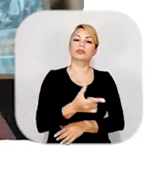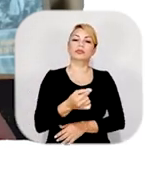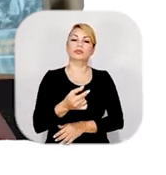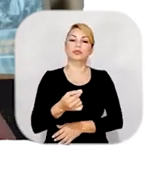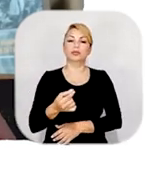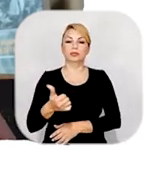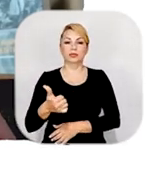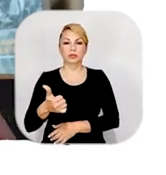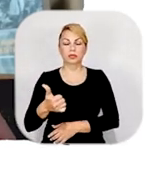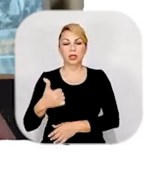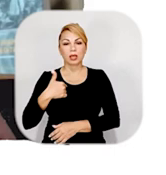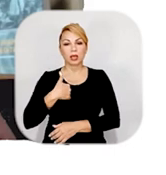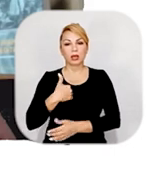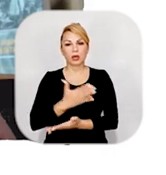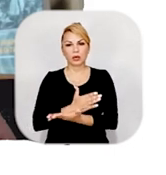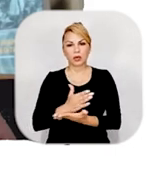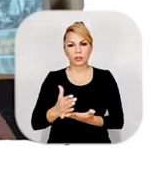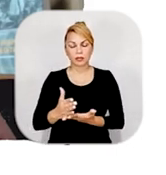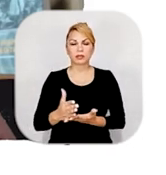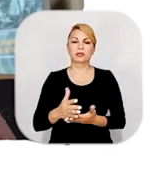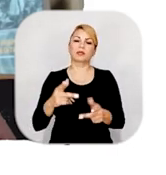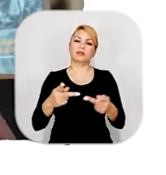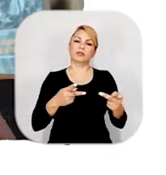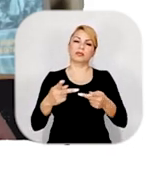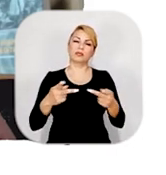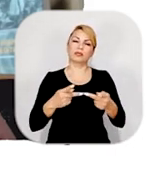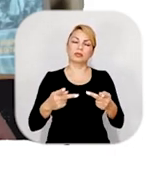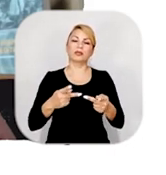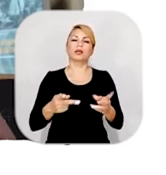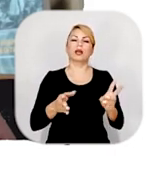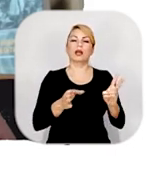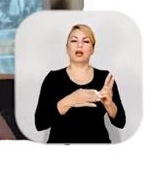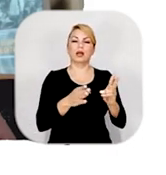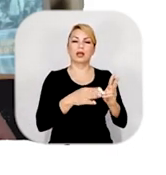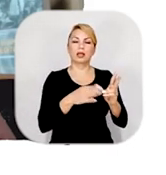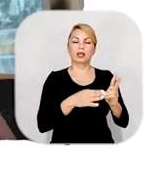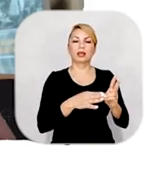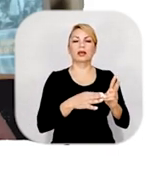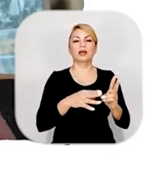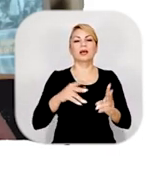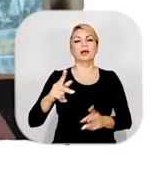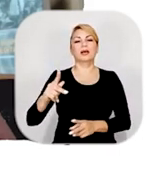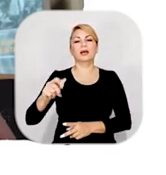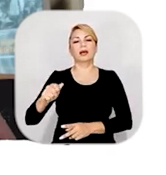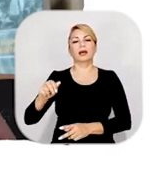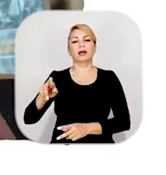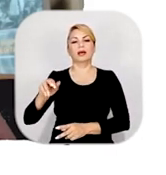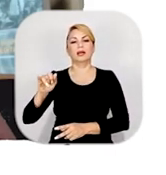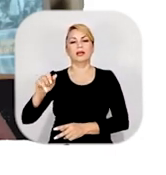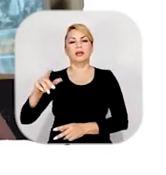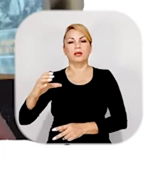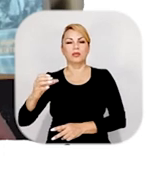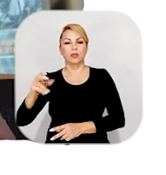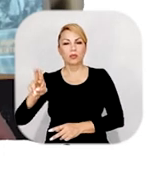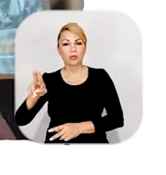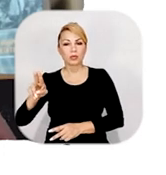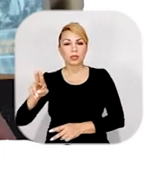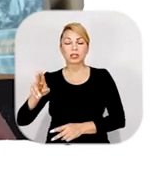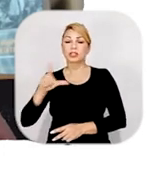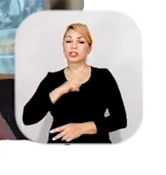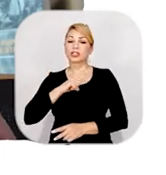eu comecei um projeto com a língua Arikapu. Tinha só dois falantes sobrando, então era coisa urgente.